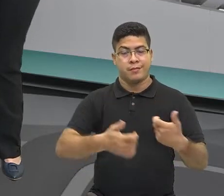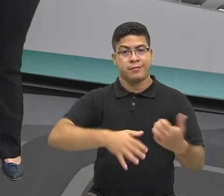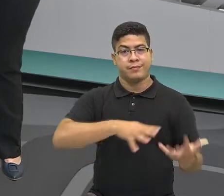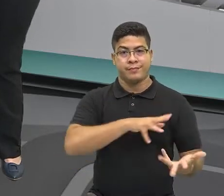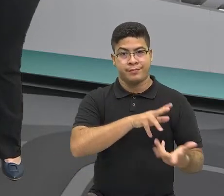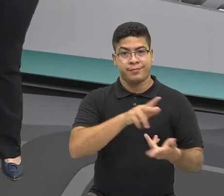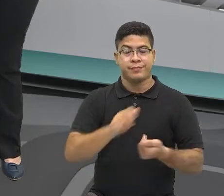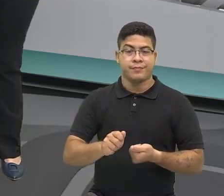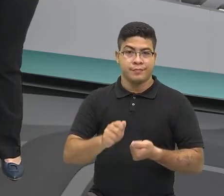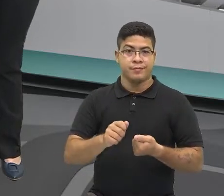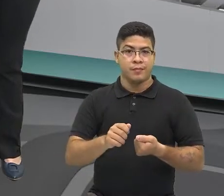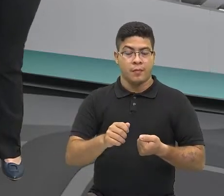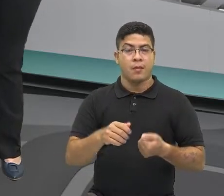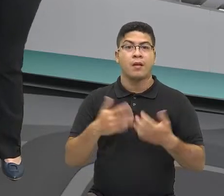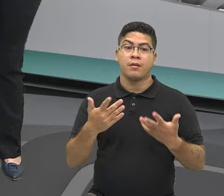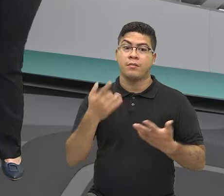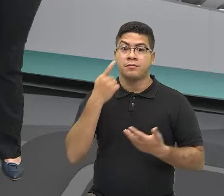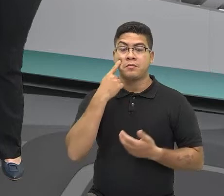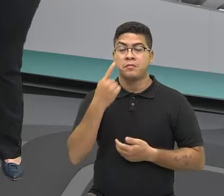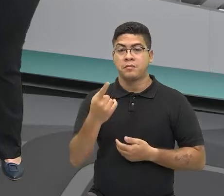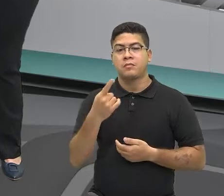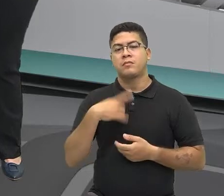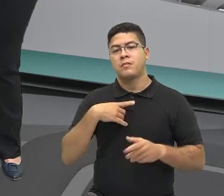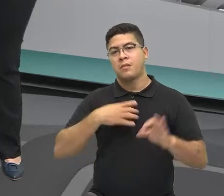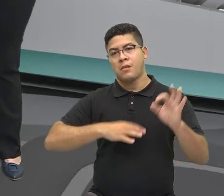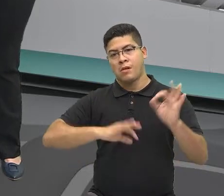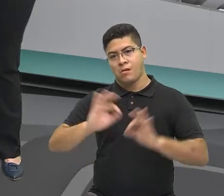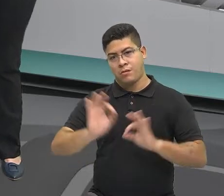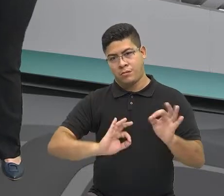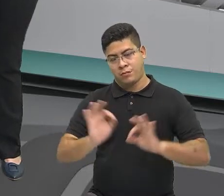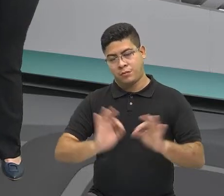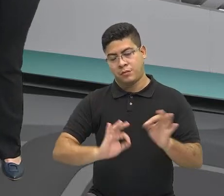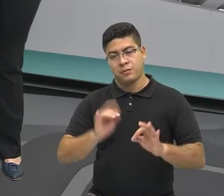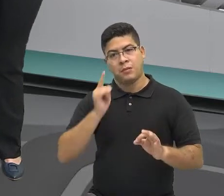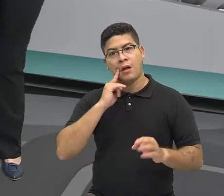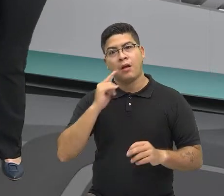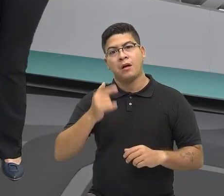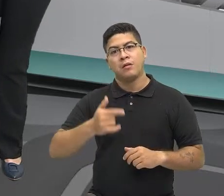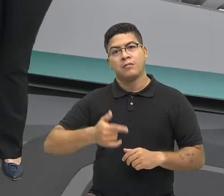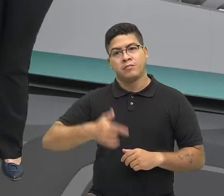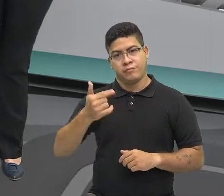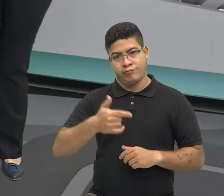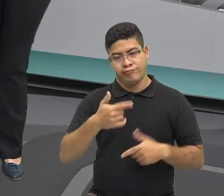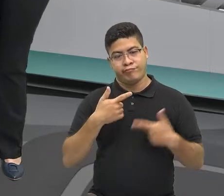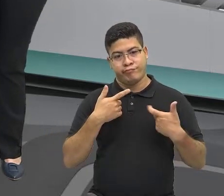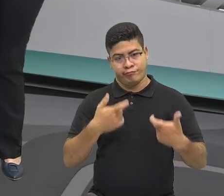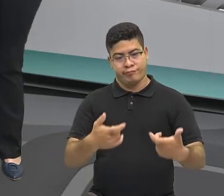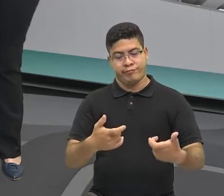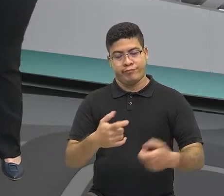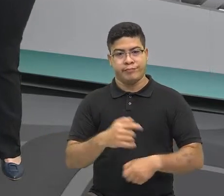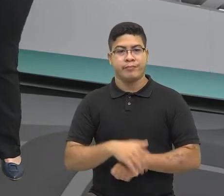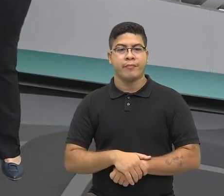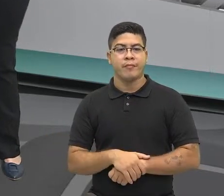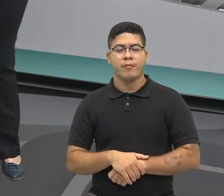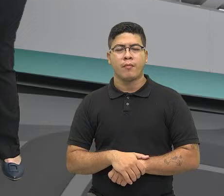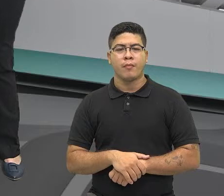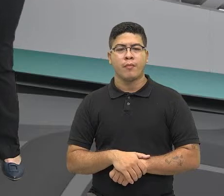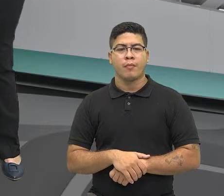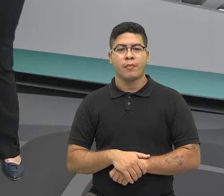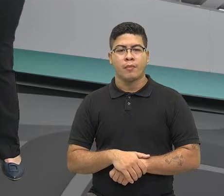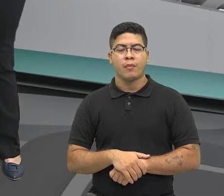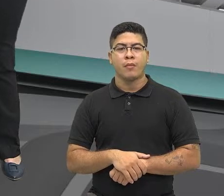e a questão, né, da preparação já para a Segunda. Fortemente influenciado